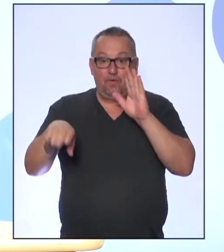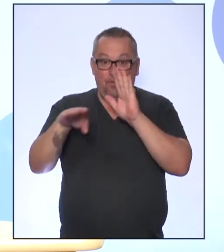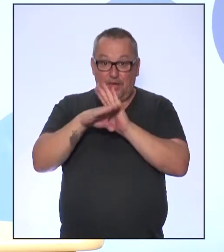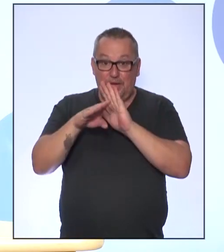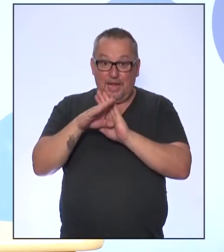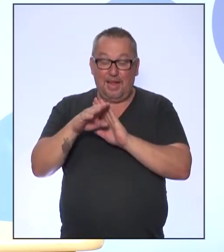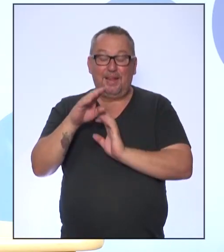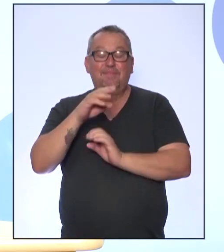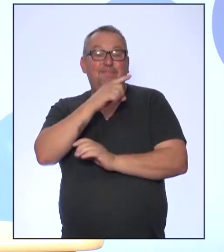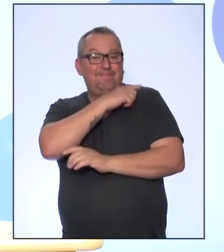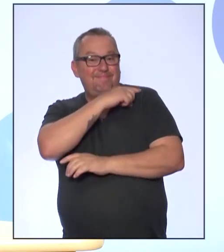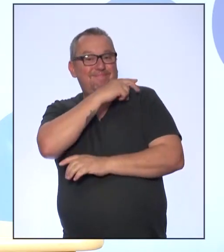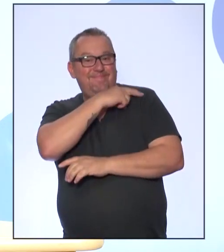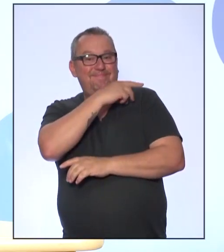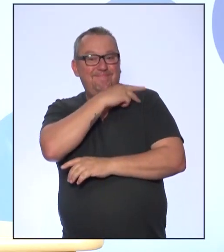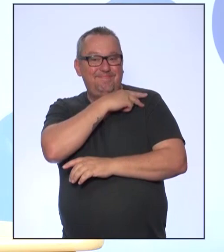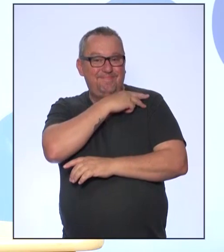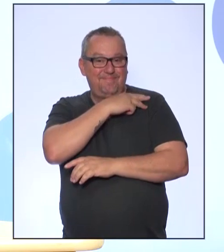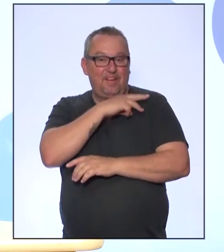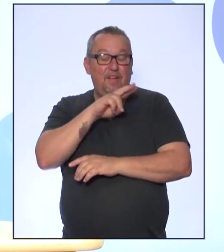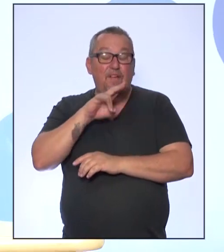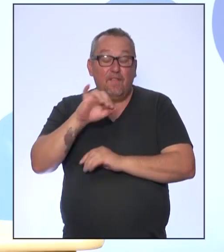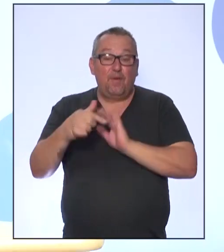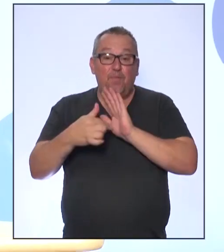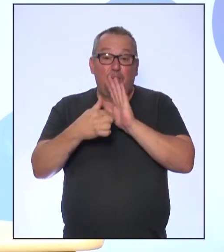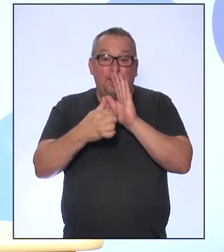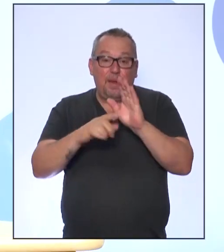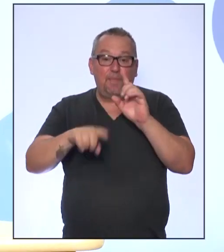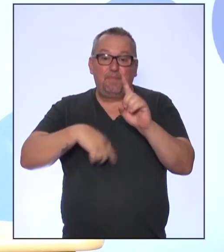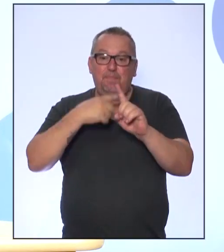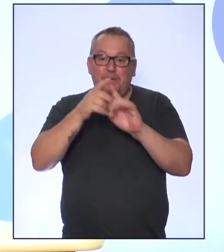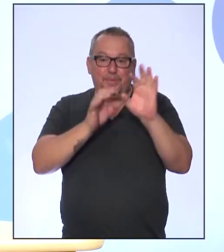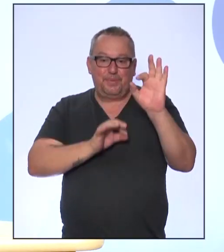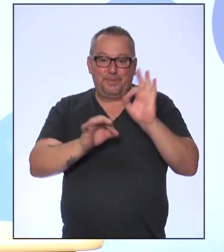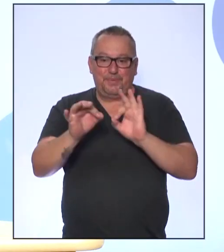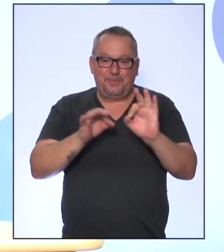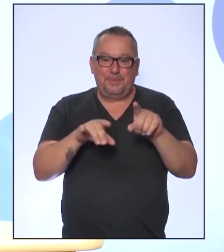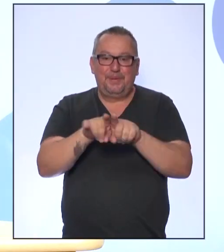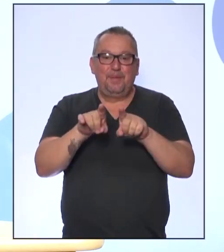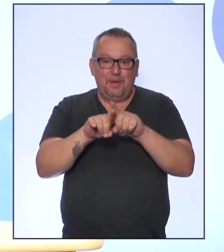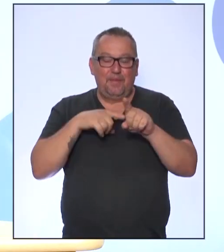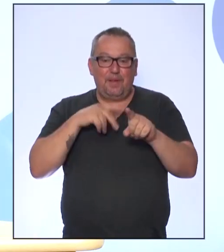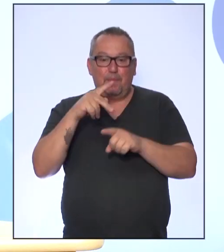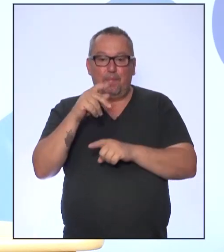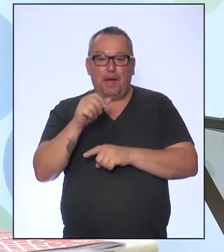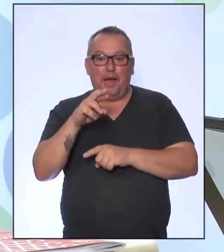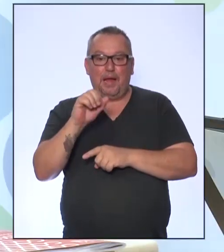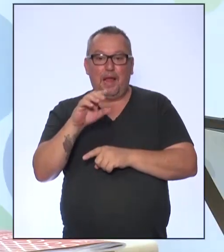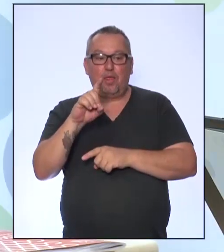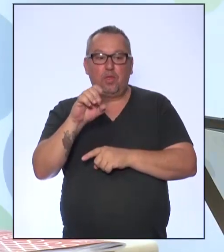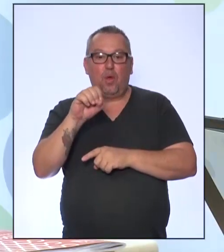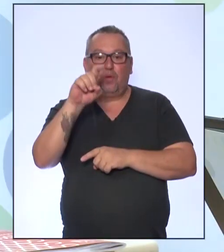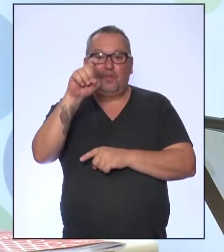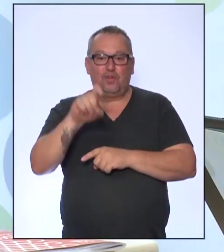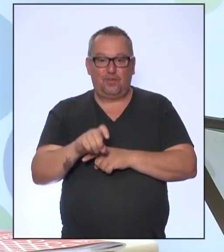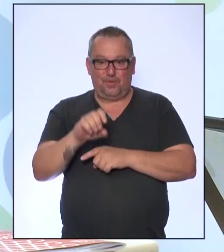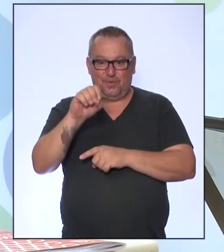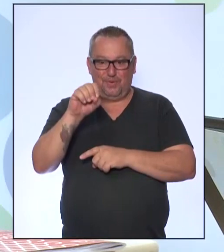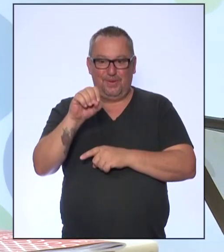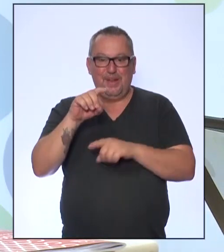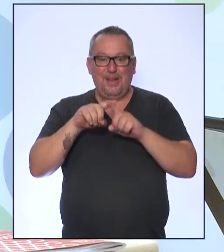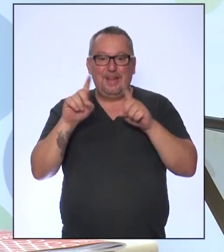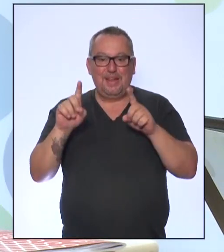ensino médio, aí vai aparecer de uma forma um pouquinho mais elaborada e vai entrar o paradoxo. Exatamente, que são